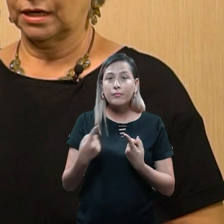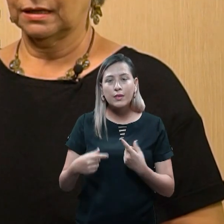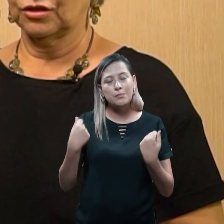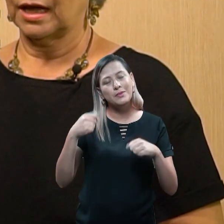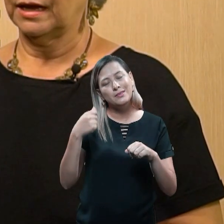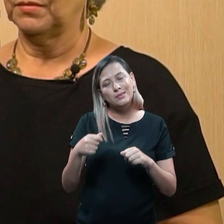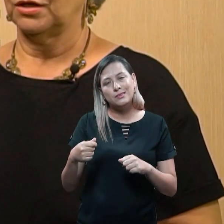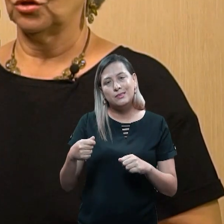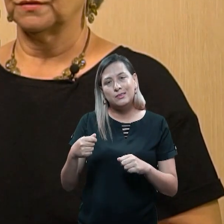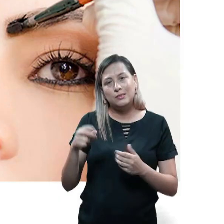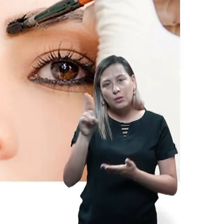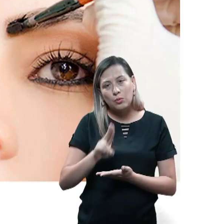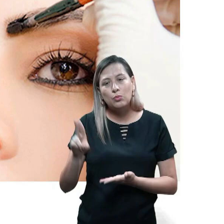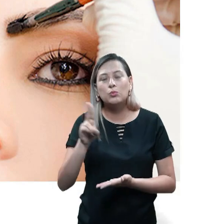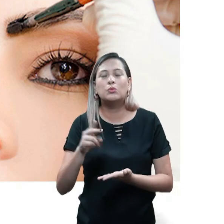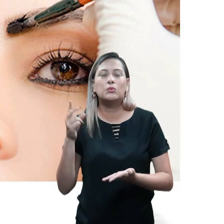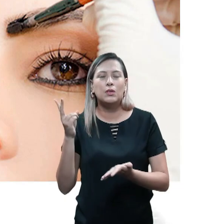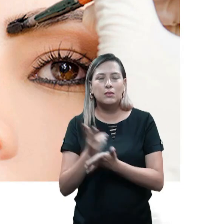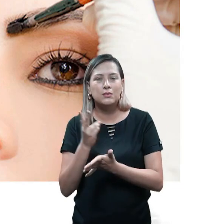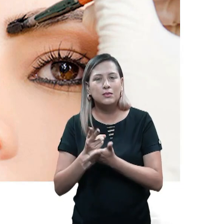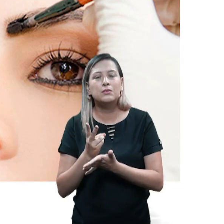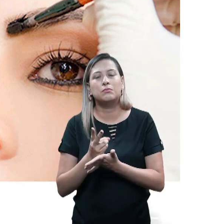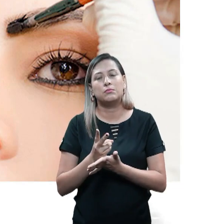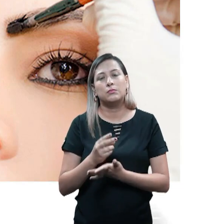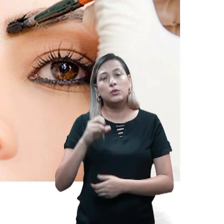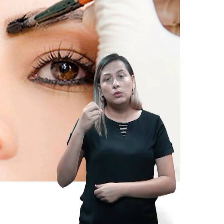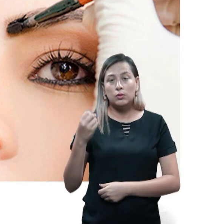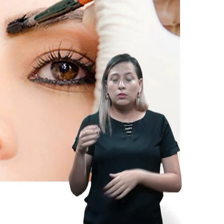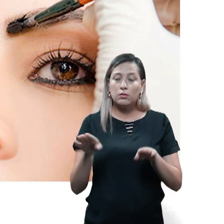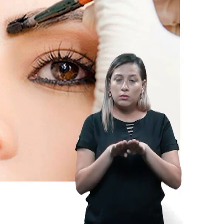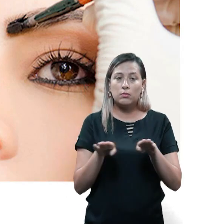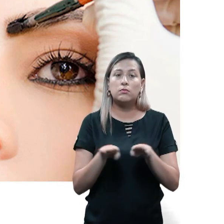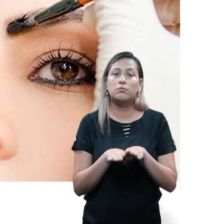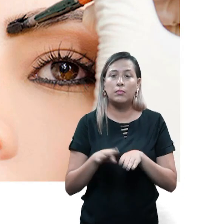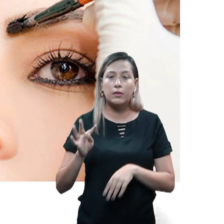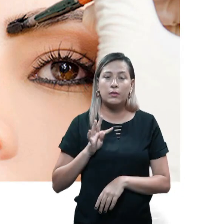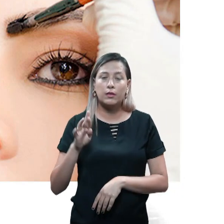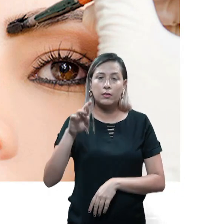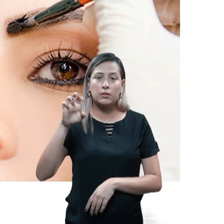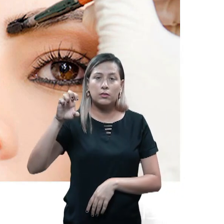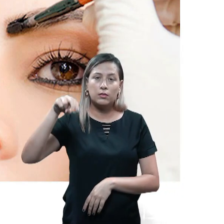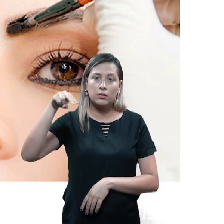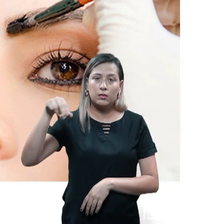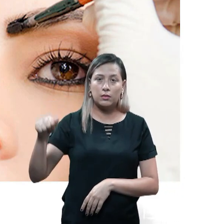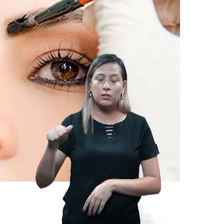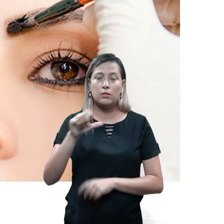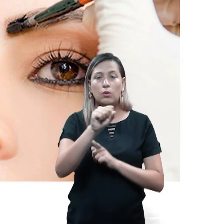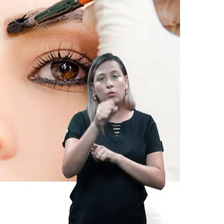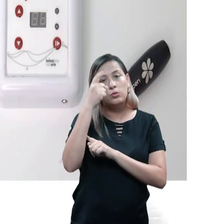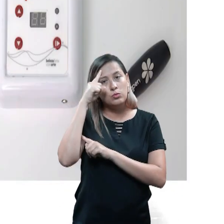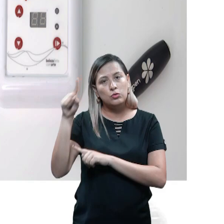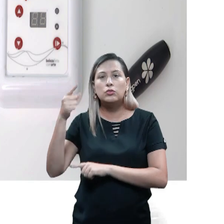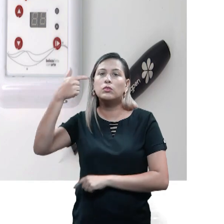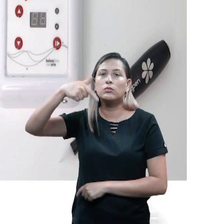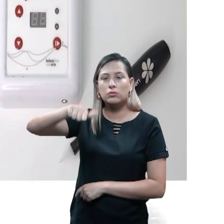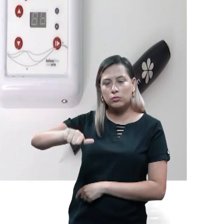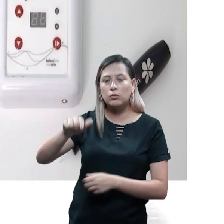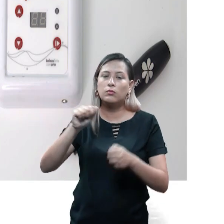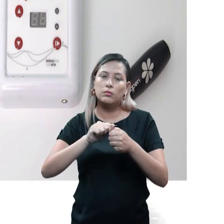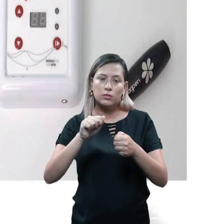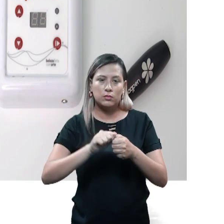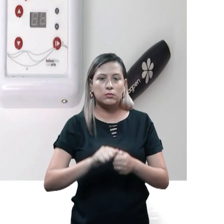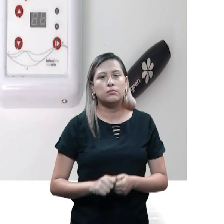reaplicada diariamente. Outra técnica é a rena. 8 dias deve repetir o procedimento. Um método